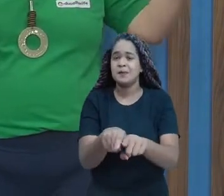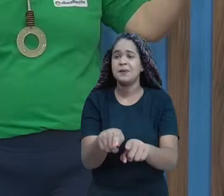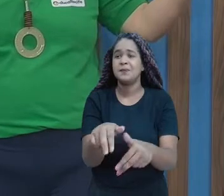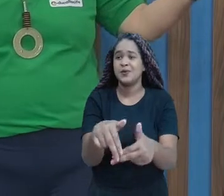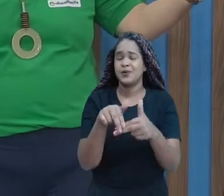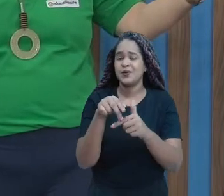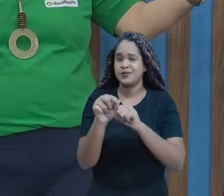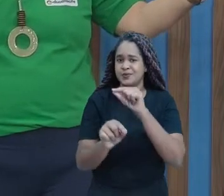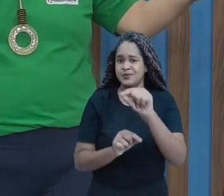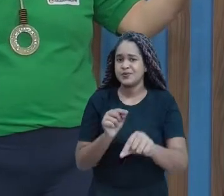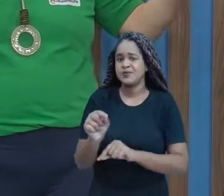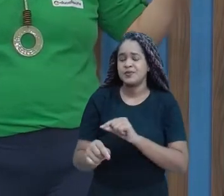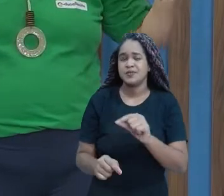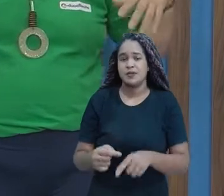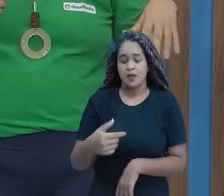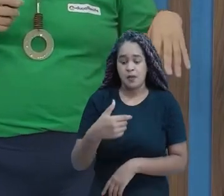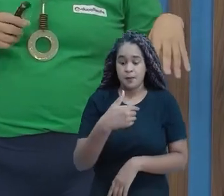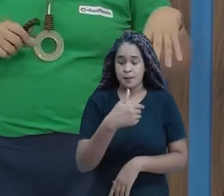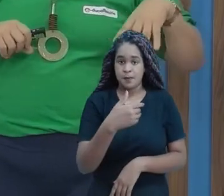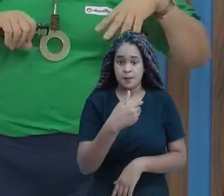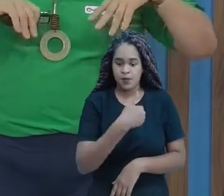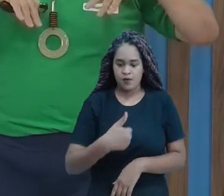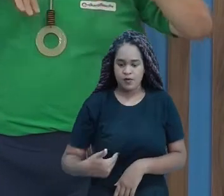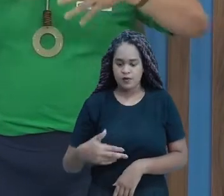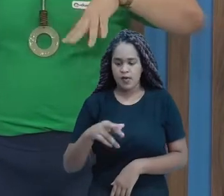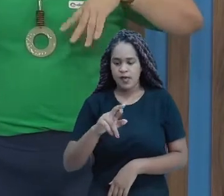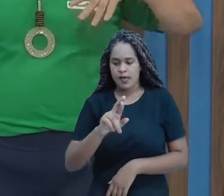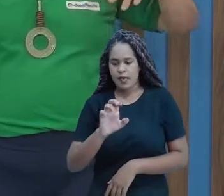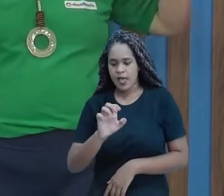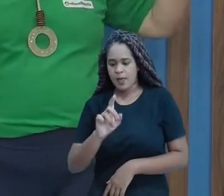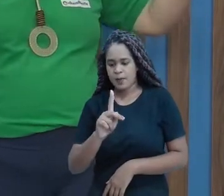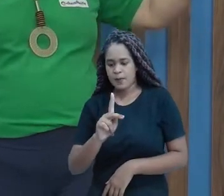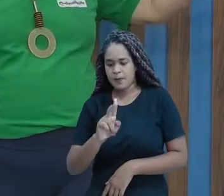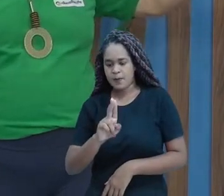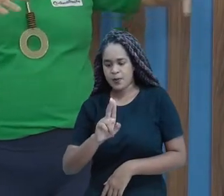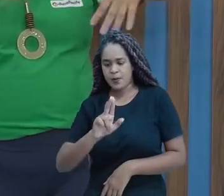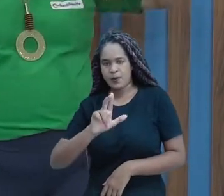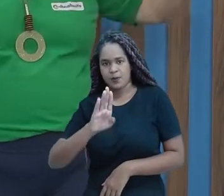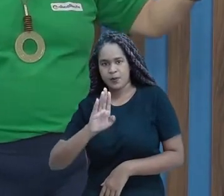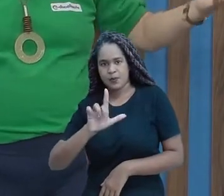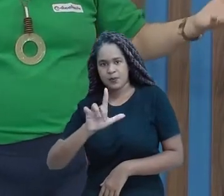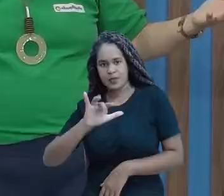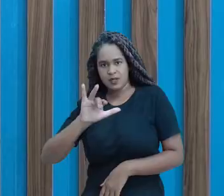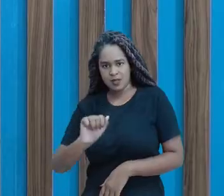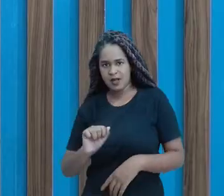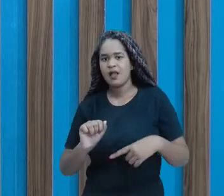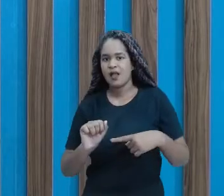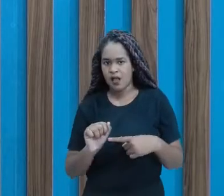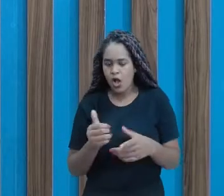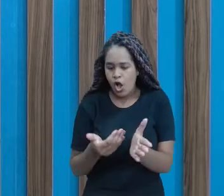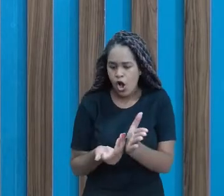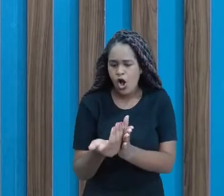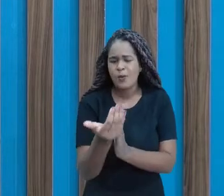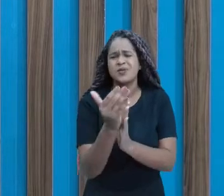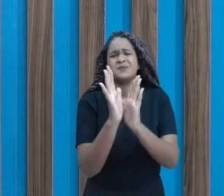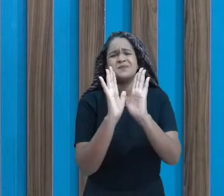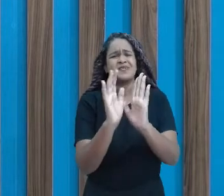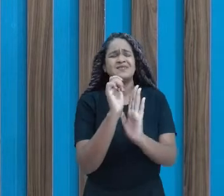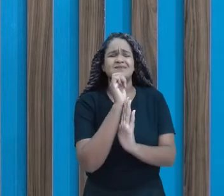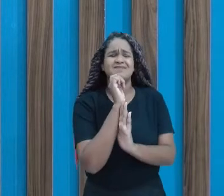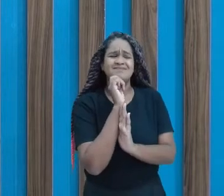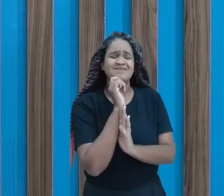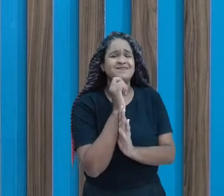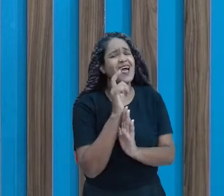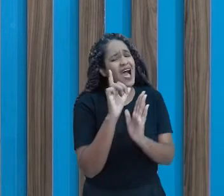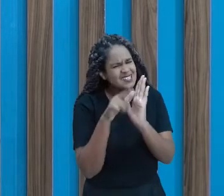que a República, né, tinha se instaurado, e ela já nasceu, acho que meio velha, né, Henrique? Fala um pouquinho sobre isso aí, Henrique. Olha